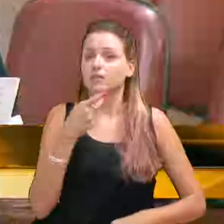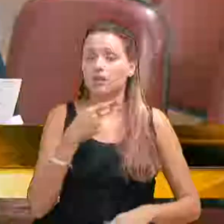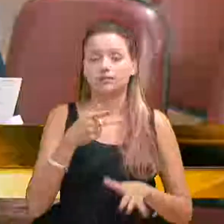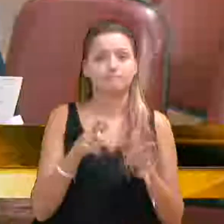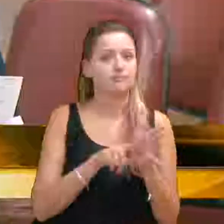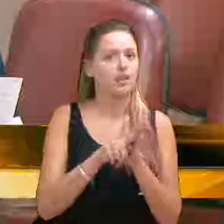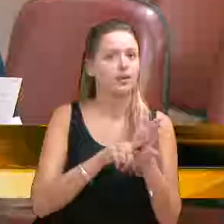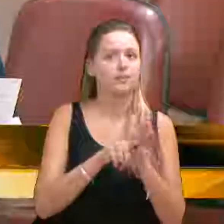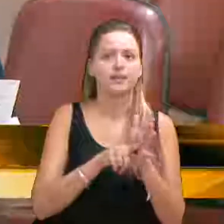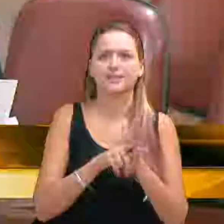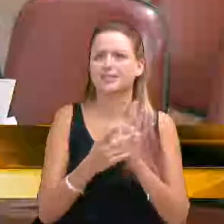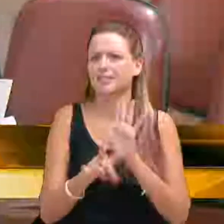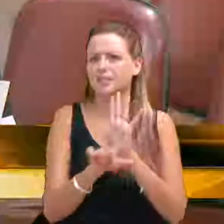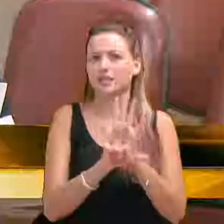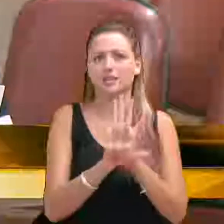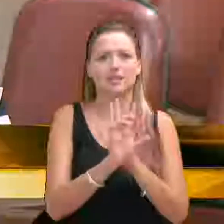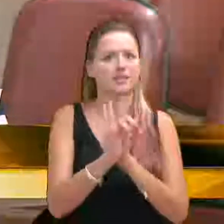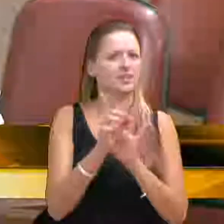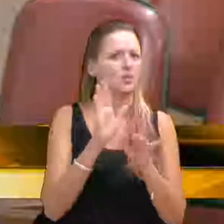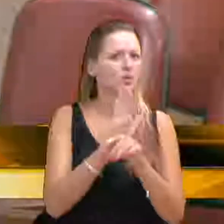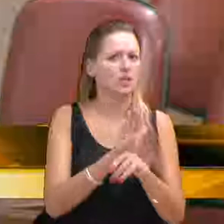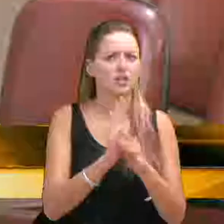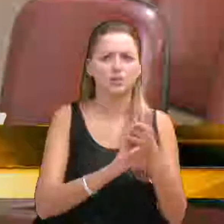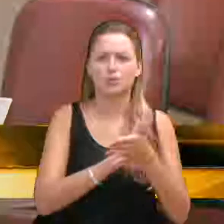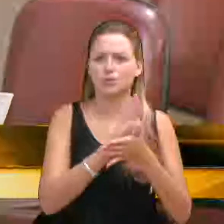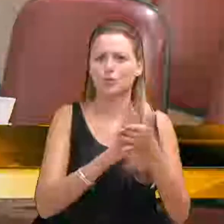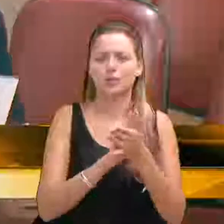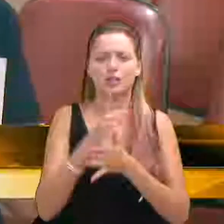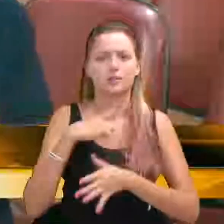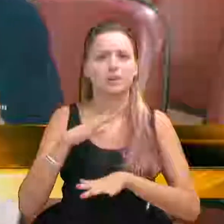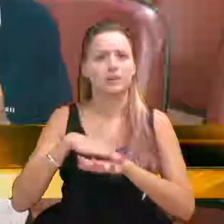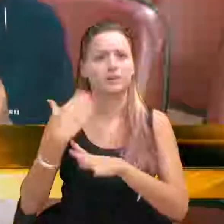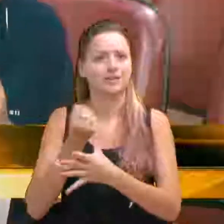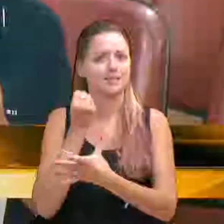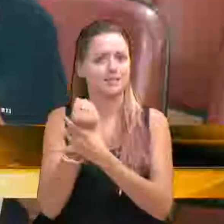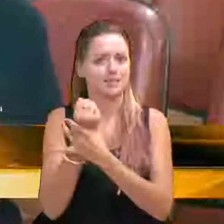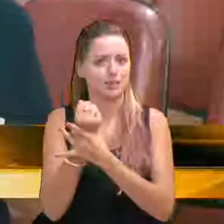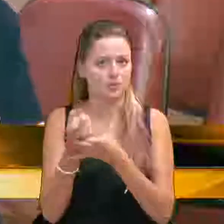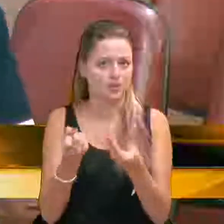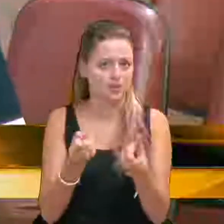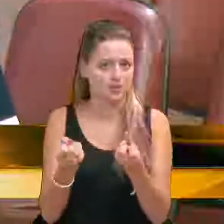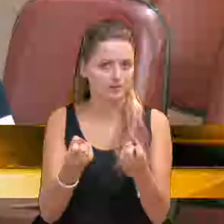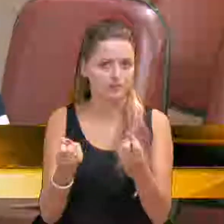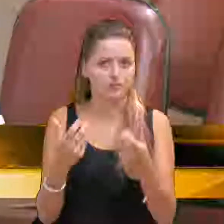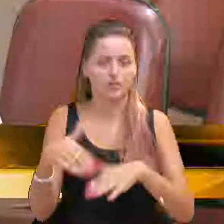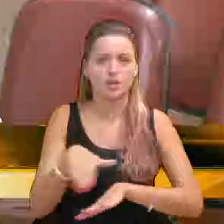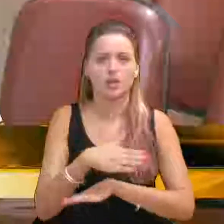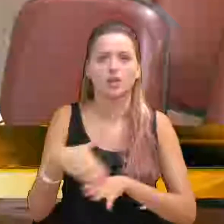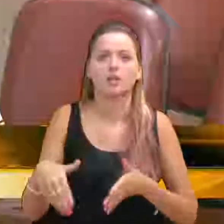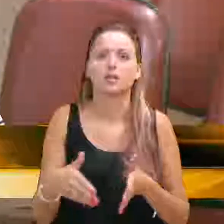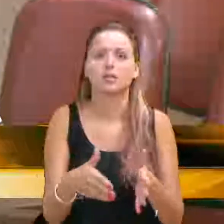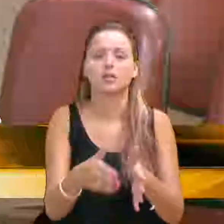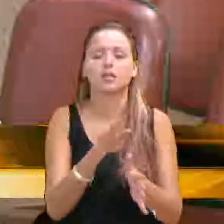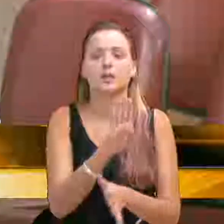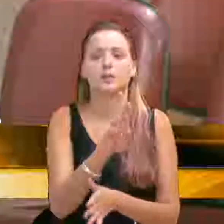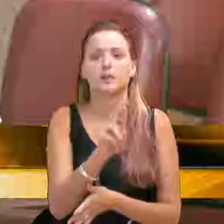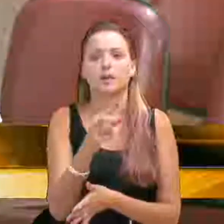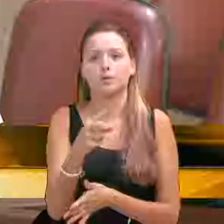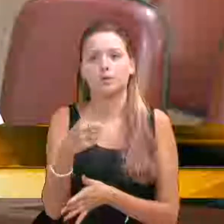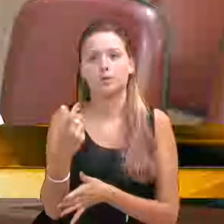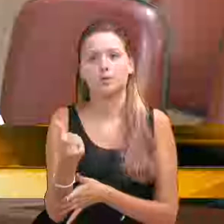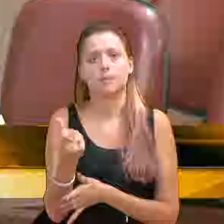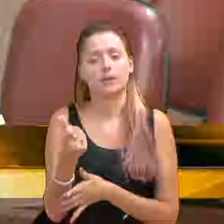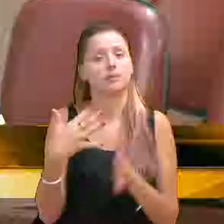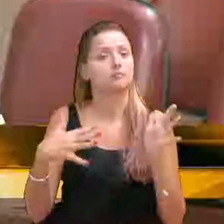que esta legislação pouco contribuiu para a segurança nas estradas. Na rodovia BR-116, o